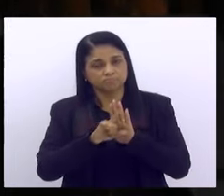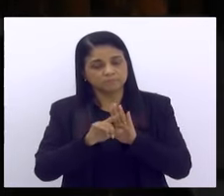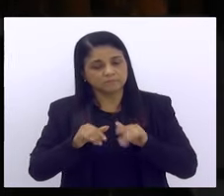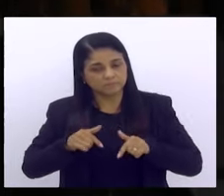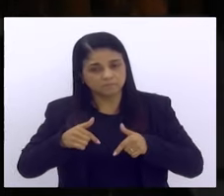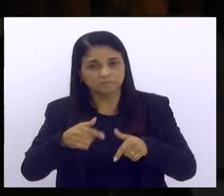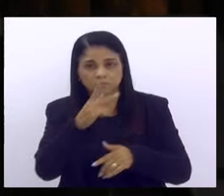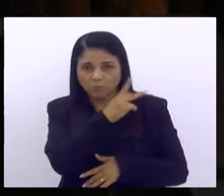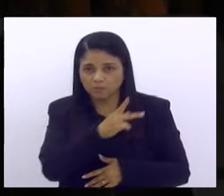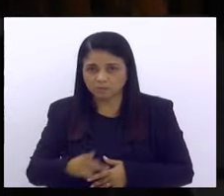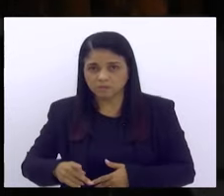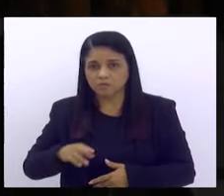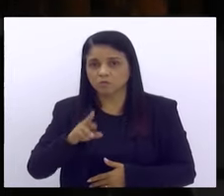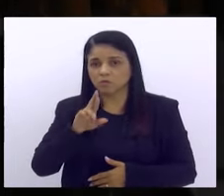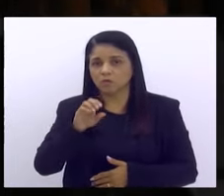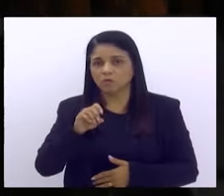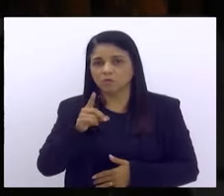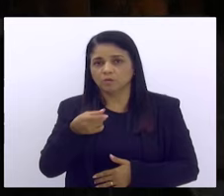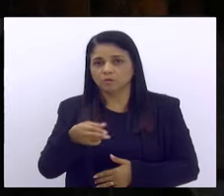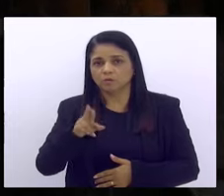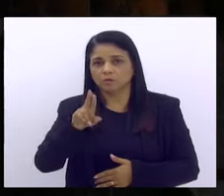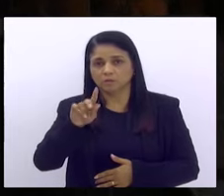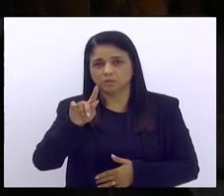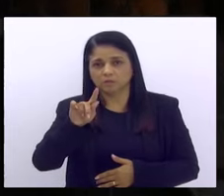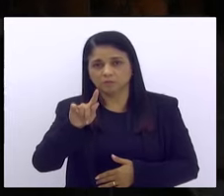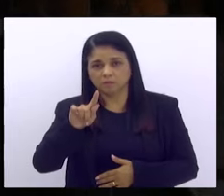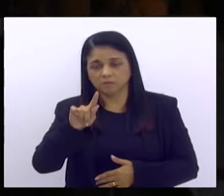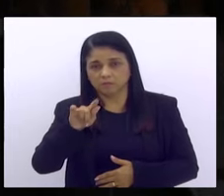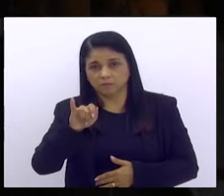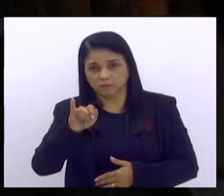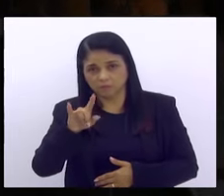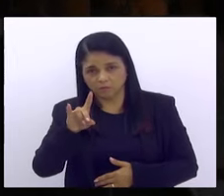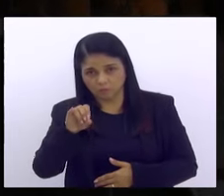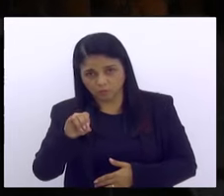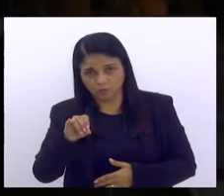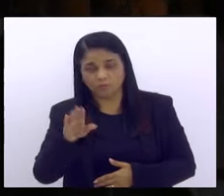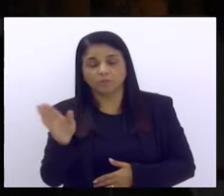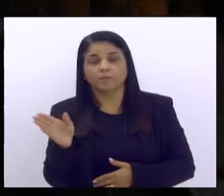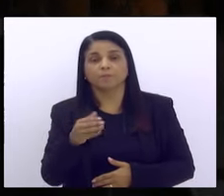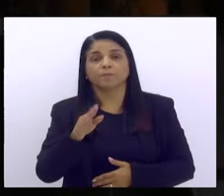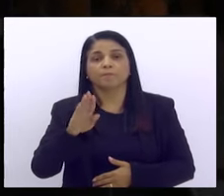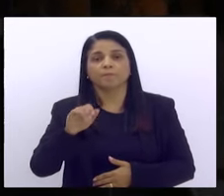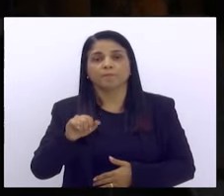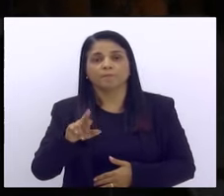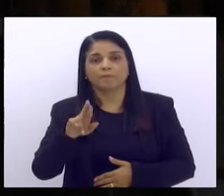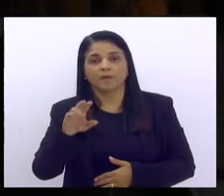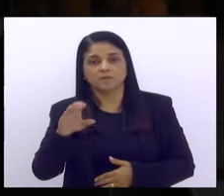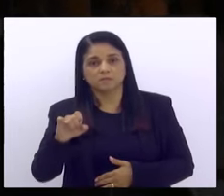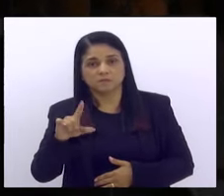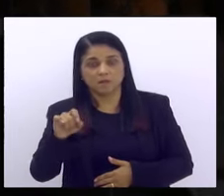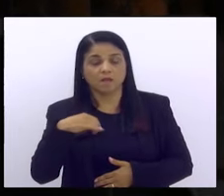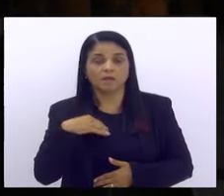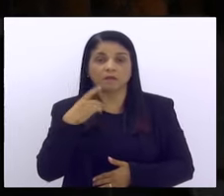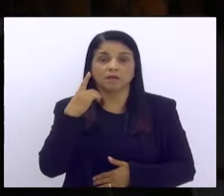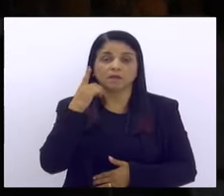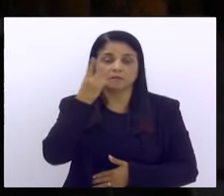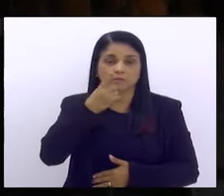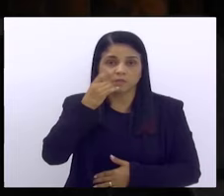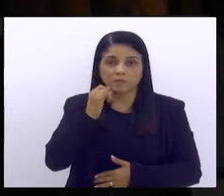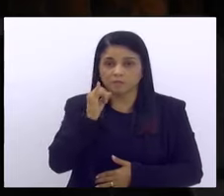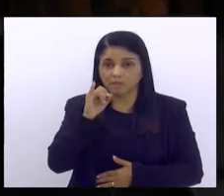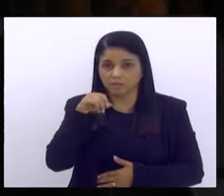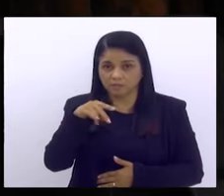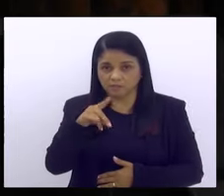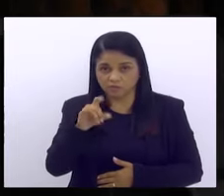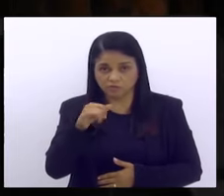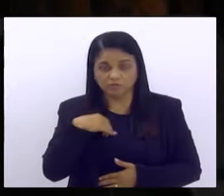Bacelar, após o relato da deputada Índia Armelau, que infelizmente foi mais uma vítima da